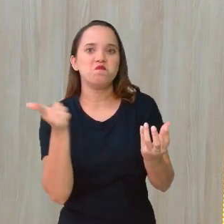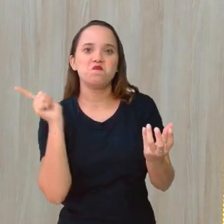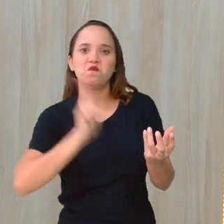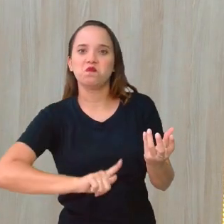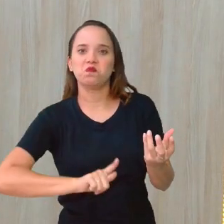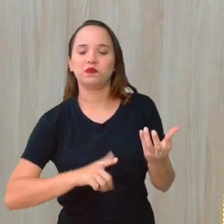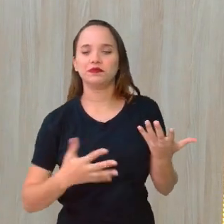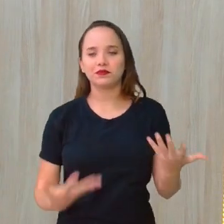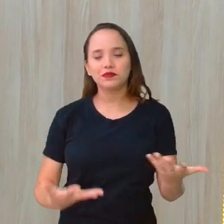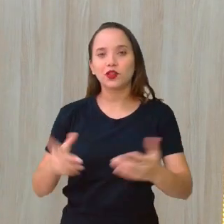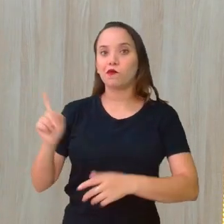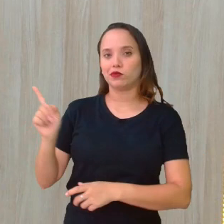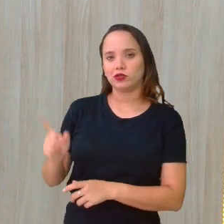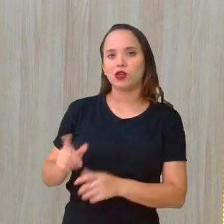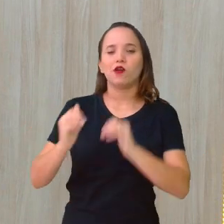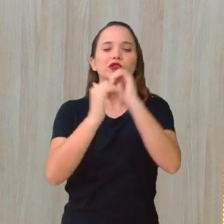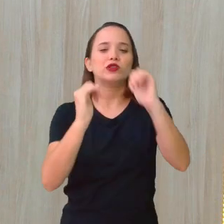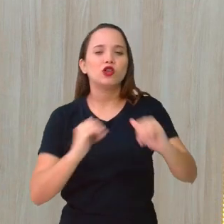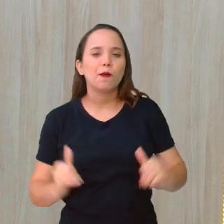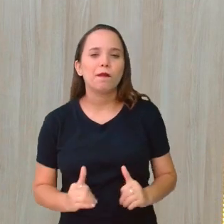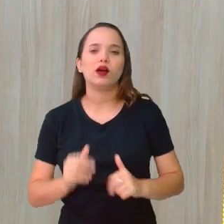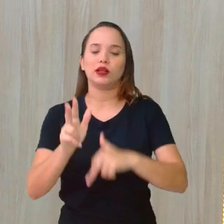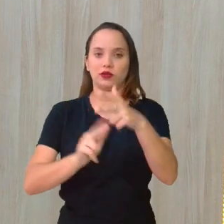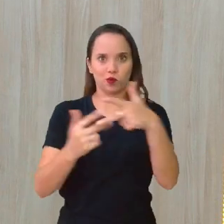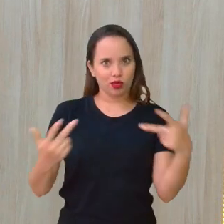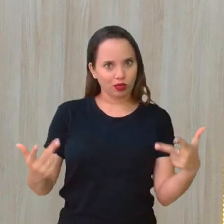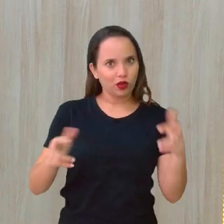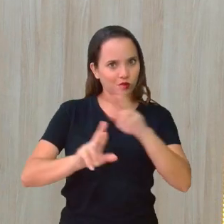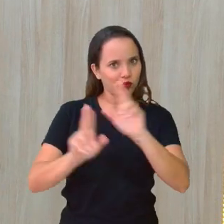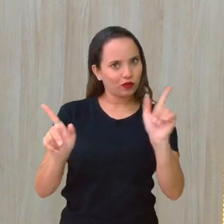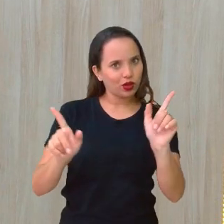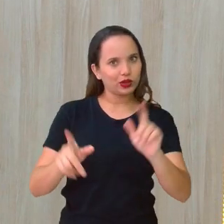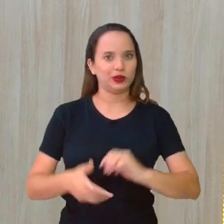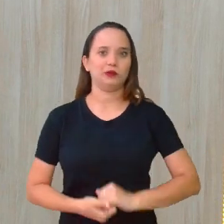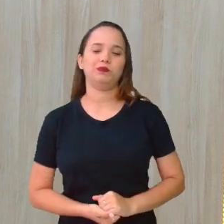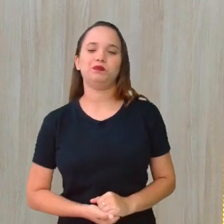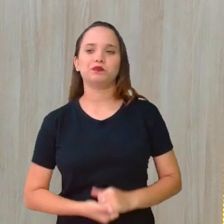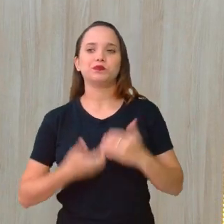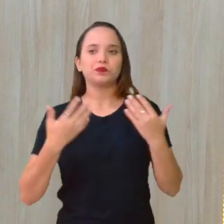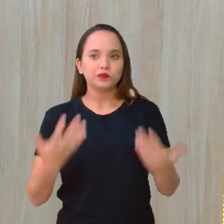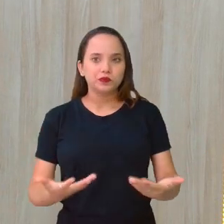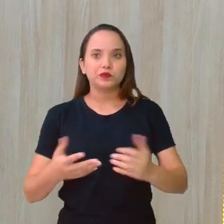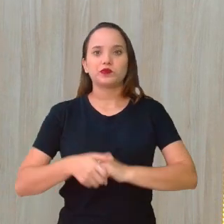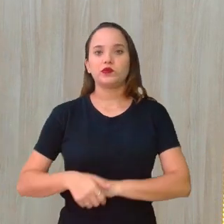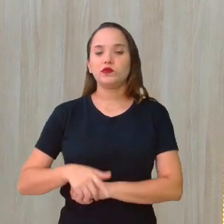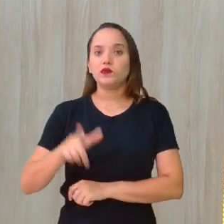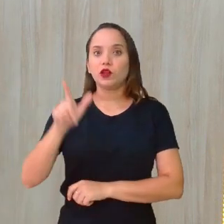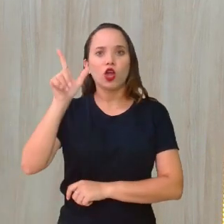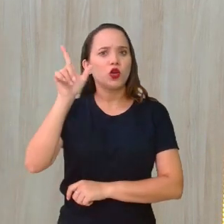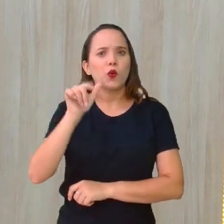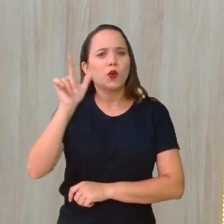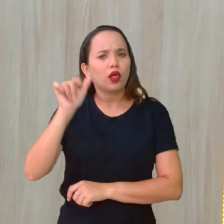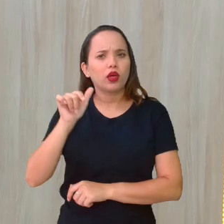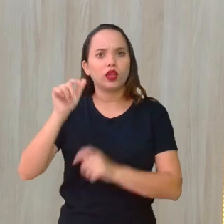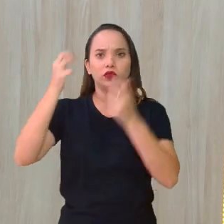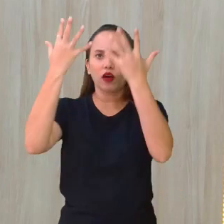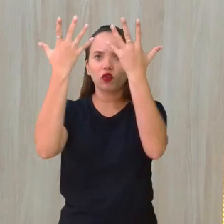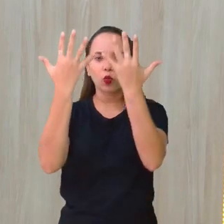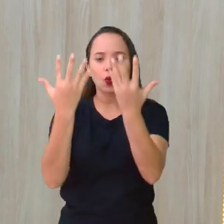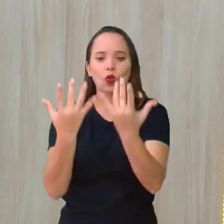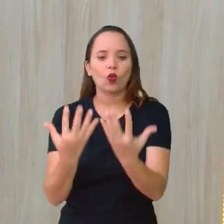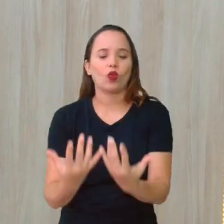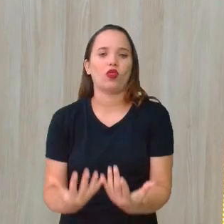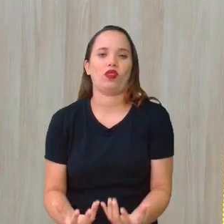esse filtro vai servir aí para separar essas partículas diferenciadas, tá certo? E aí o líquido todo vai para onde? Vai para o final